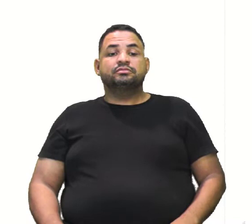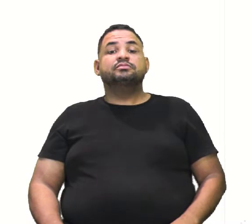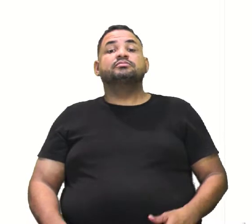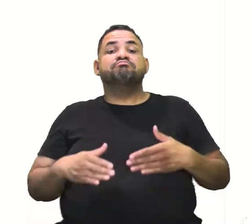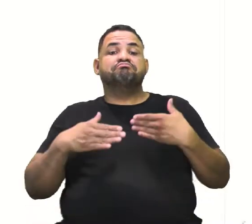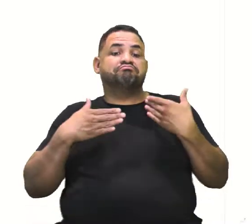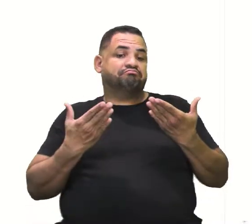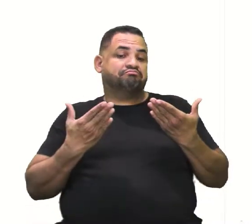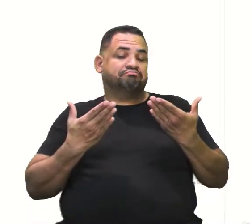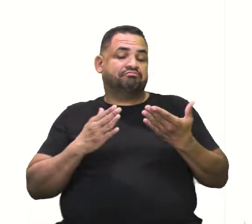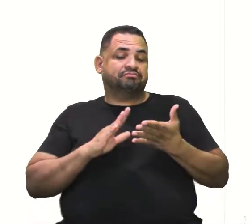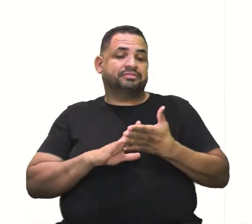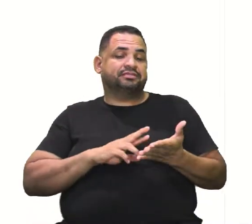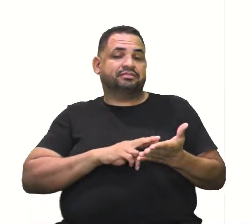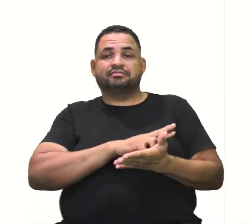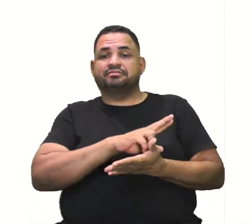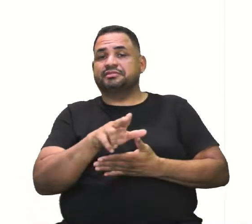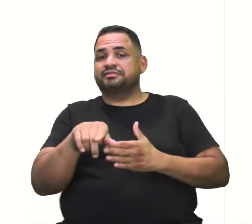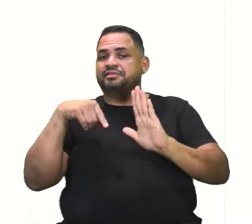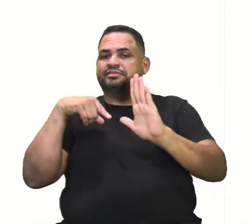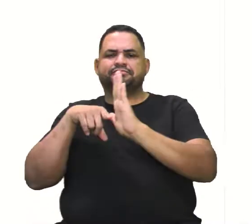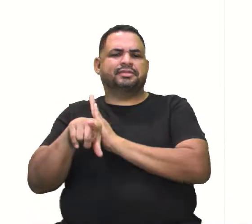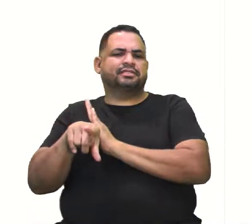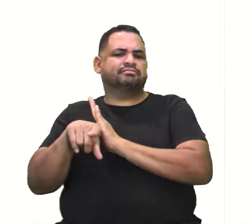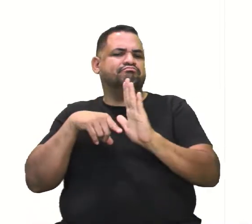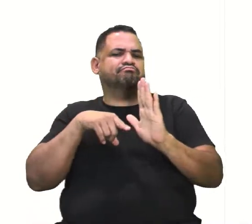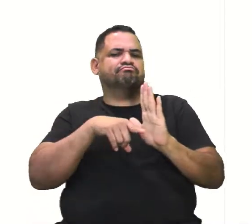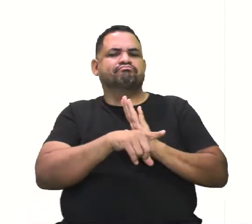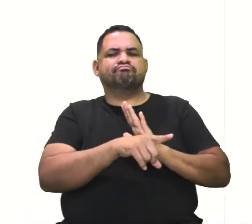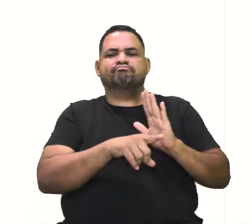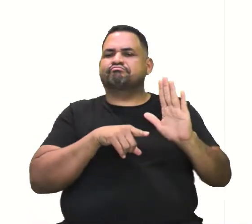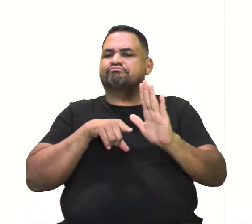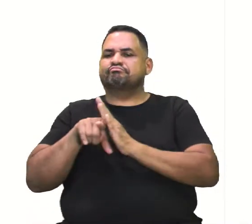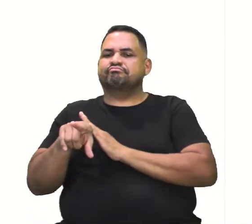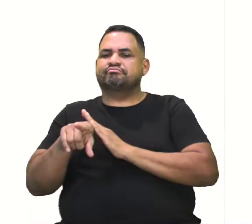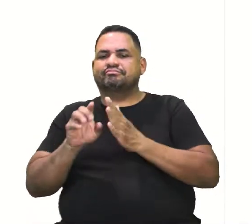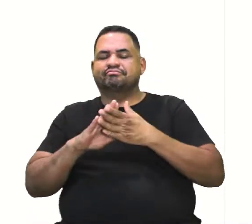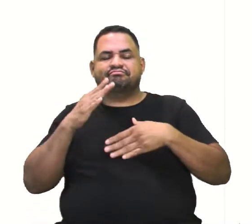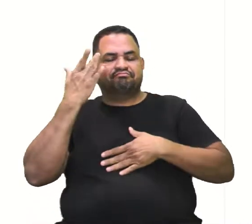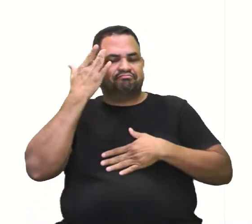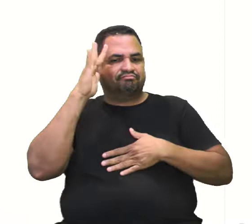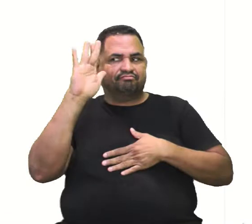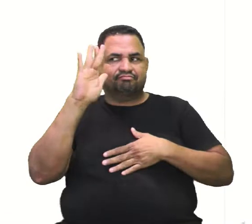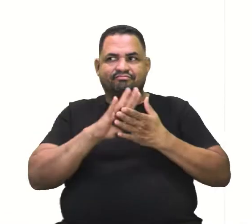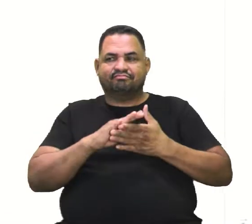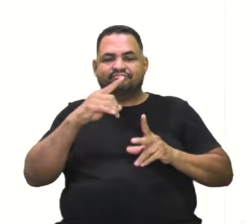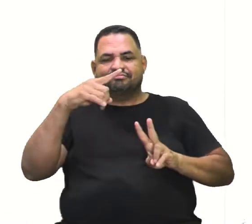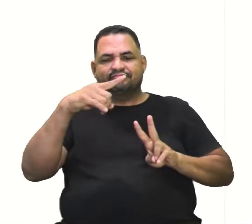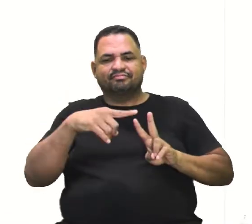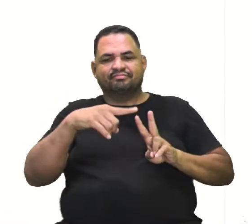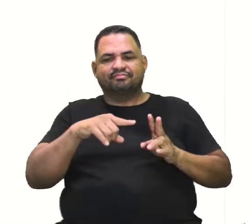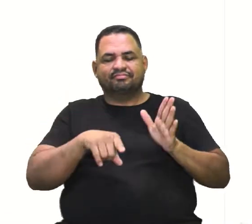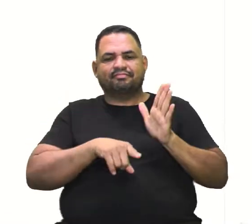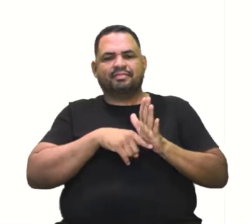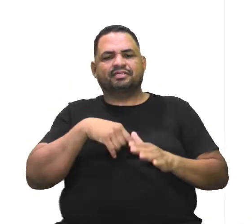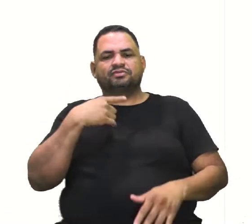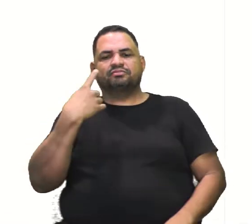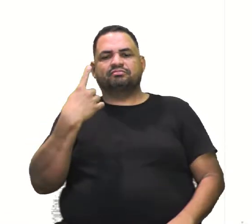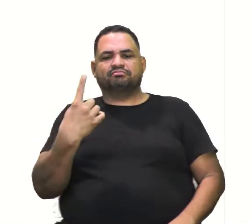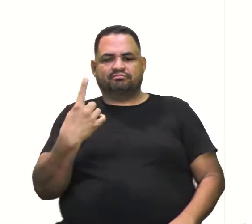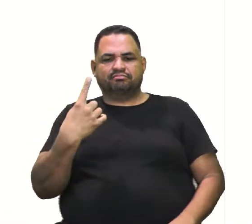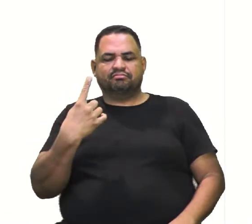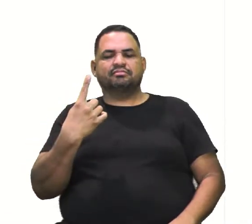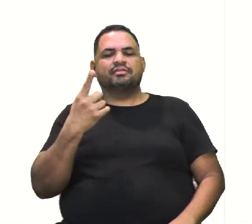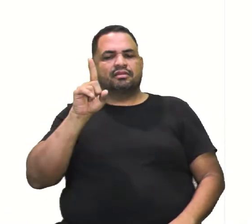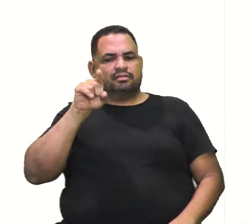E aí, são muitas interrogações? Não sei quanto é raiz quadrada de -1. Será que isso